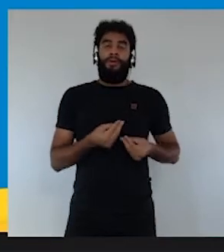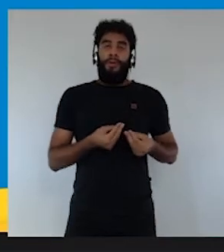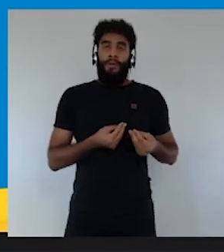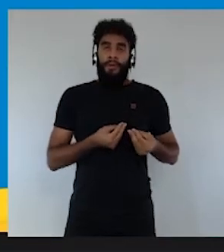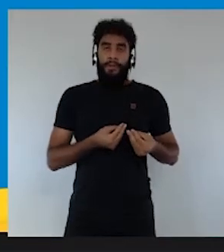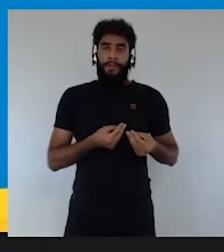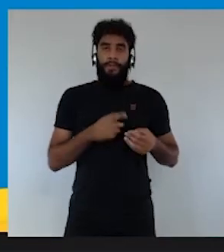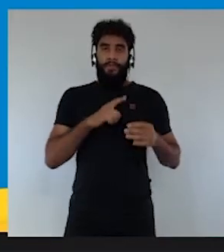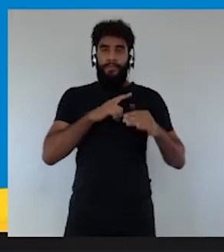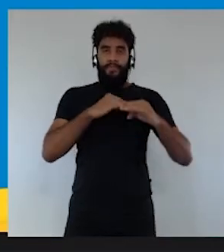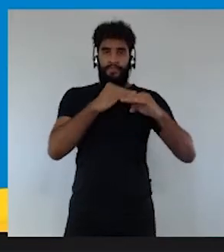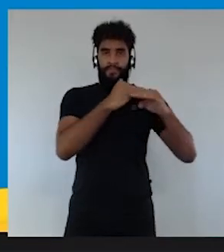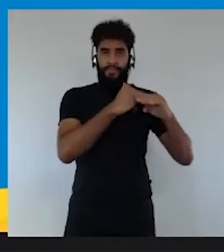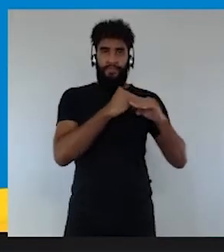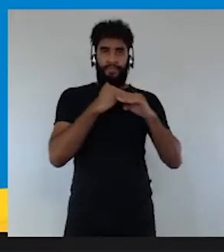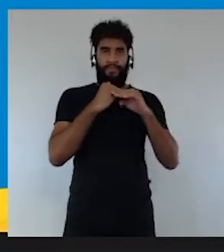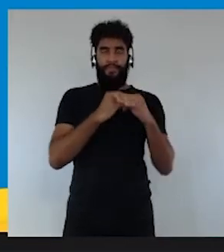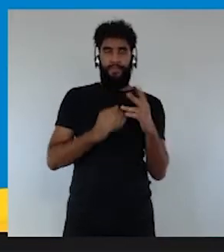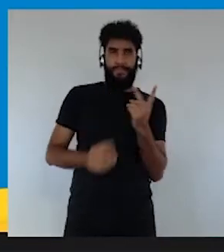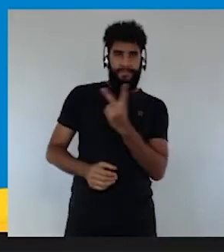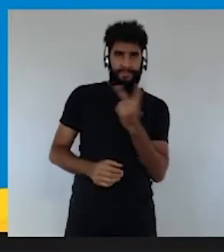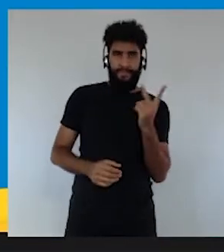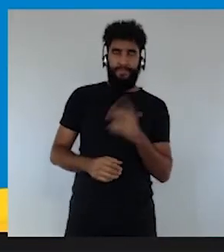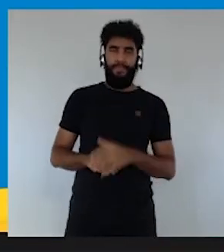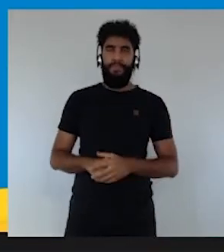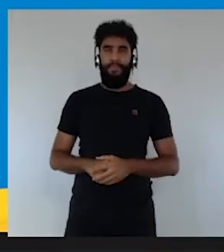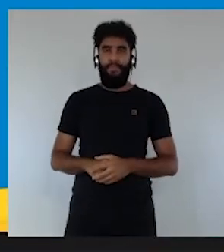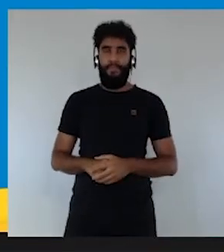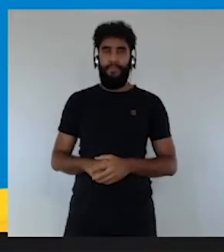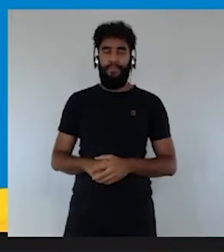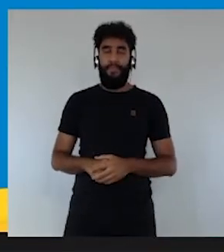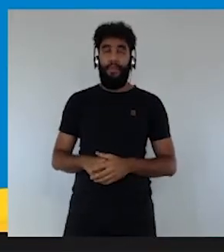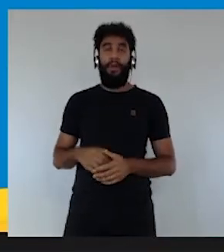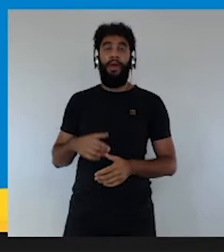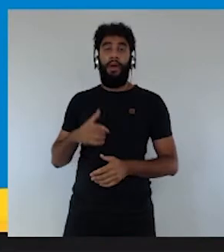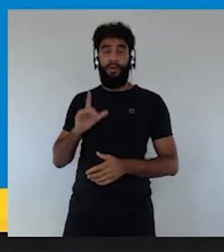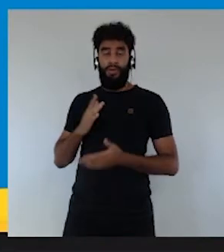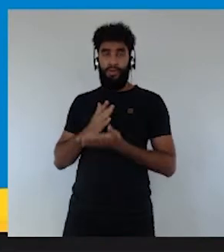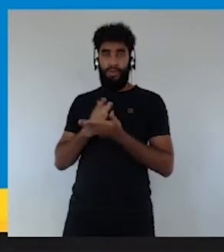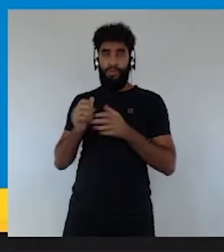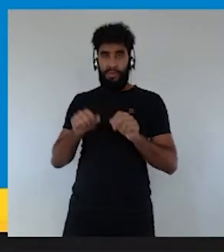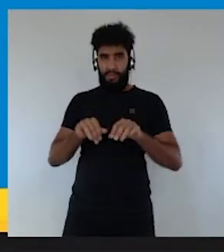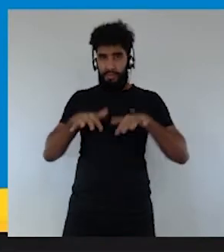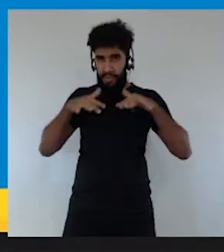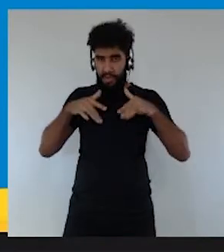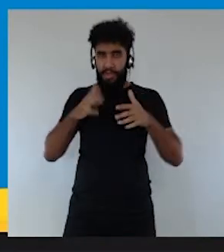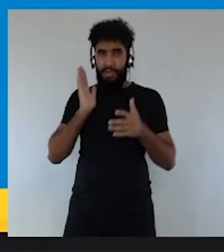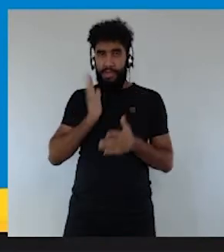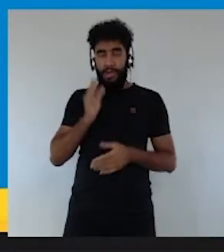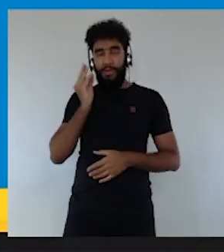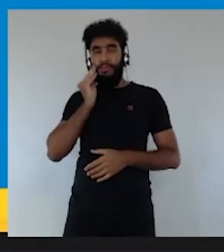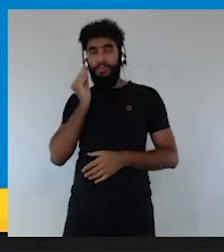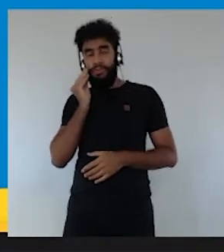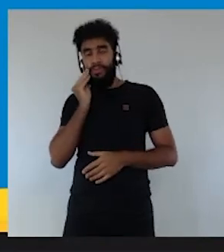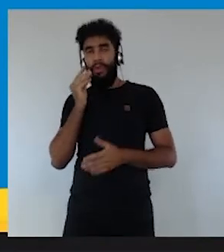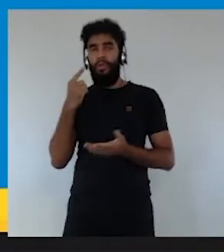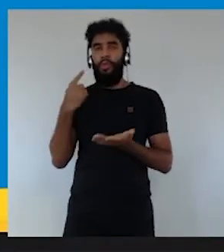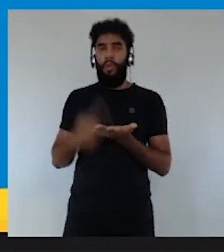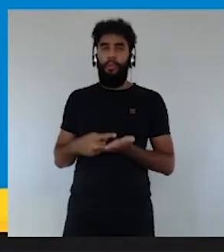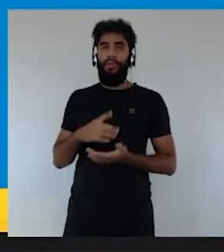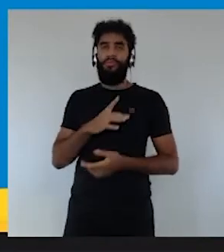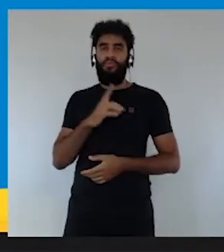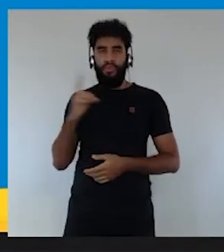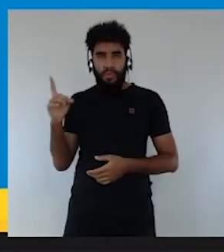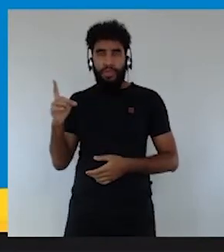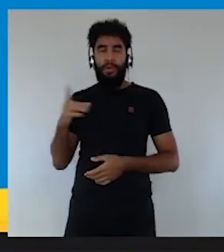objeto de consenso das partes e, antes da audiência, testado com os participantes. Então, marca uma data antes da audiência propriamente dita, só para